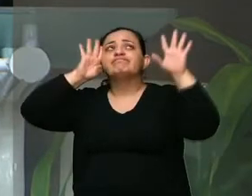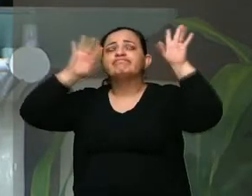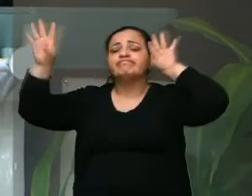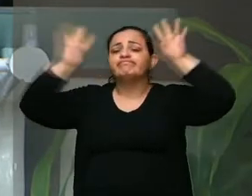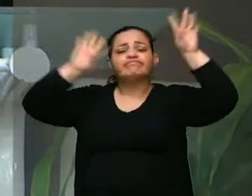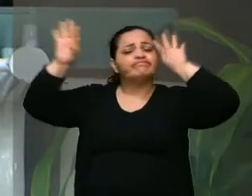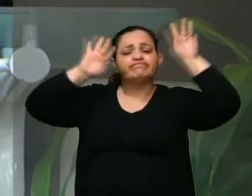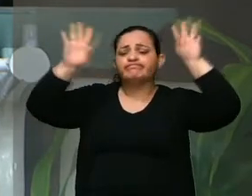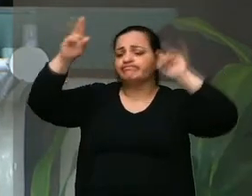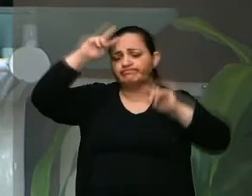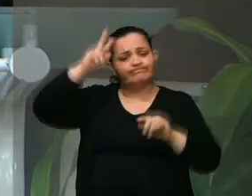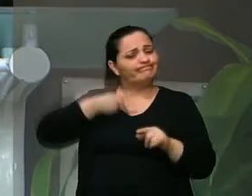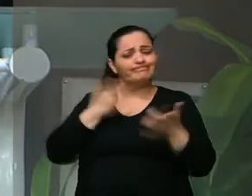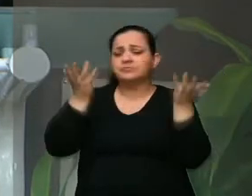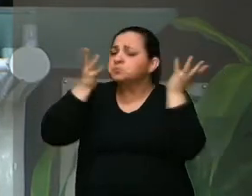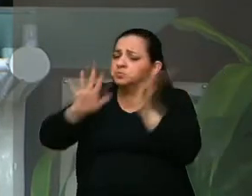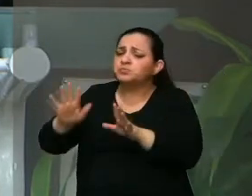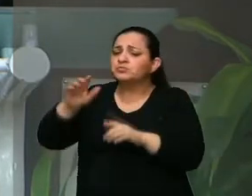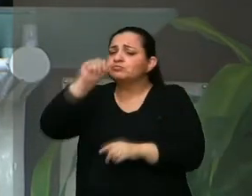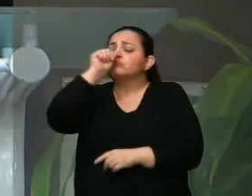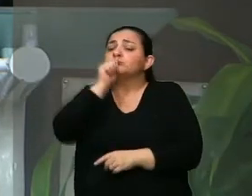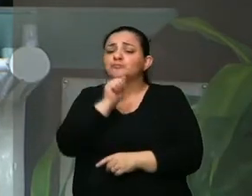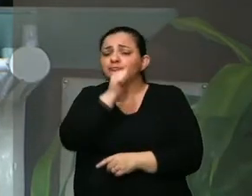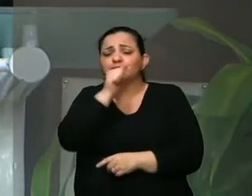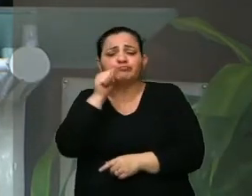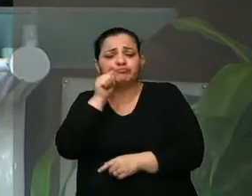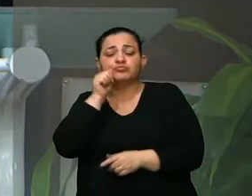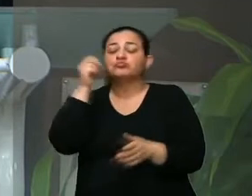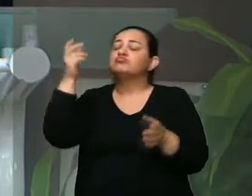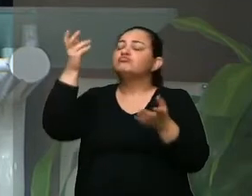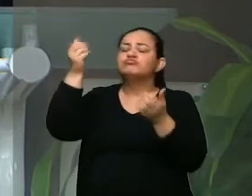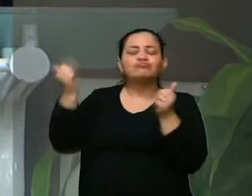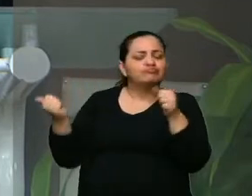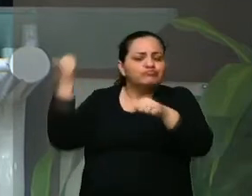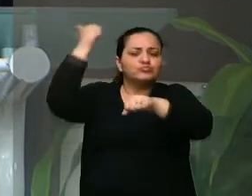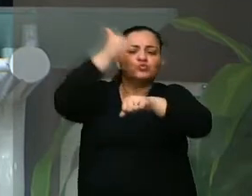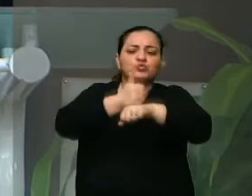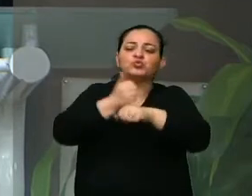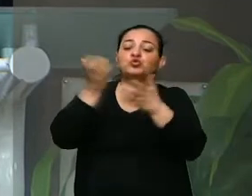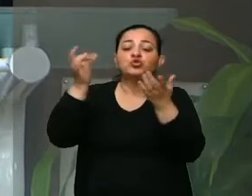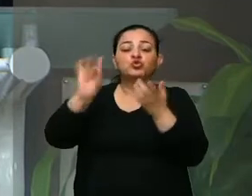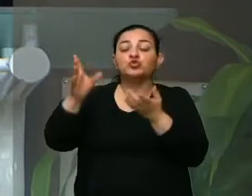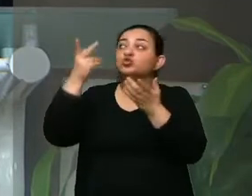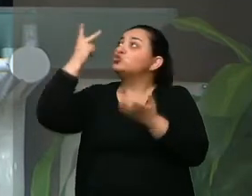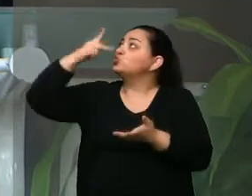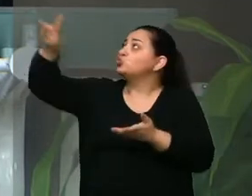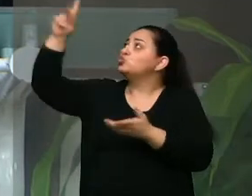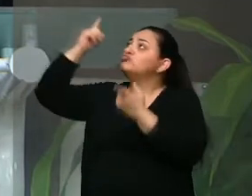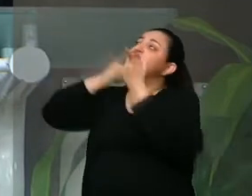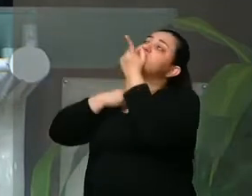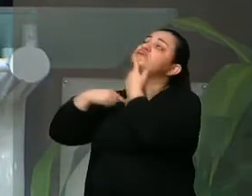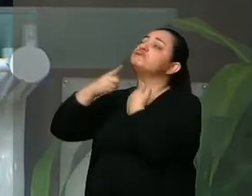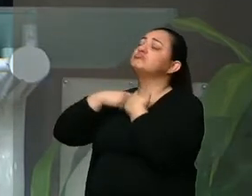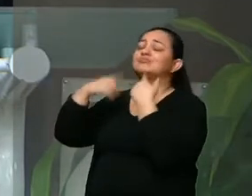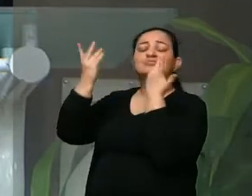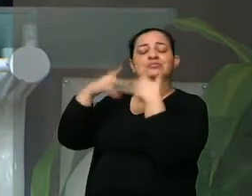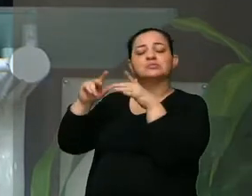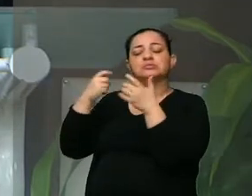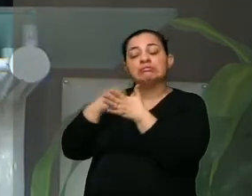maneira meu jeito eu quero a tua vontade e não como obrigação